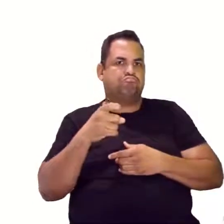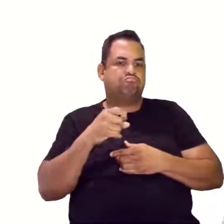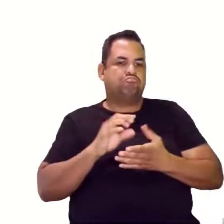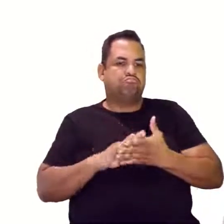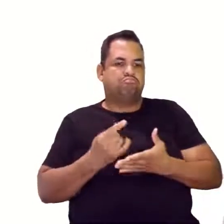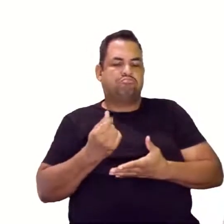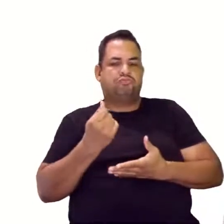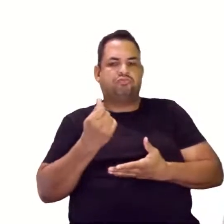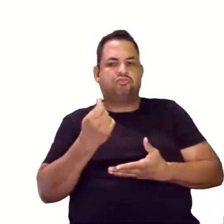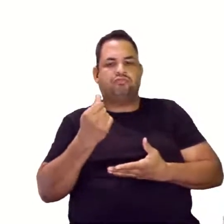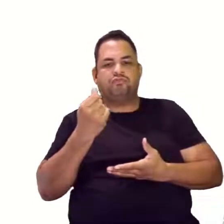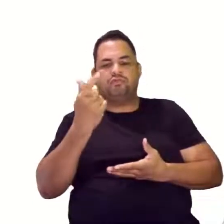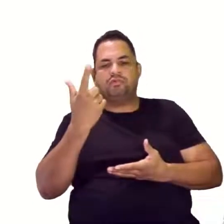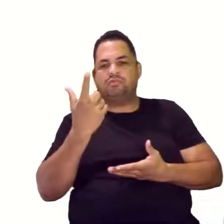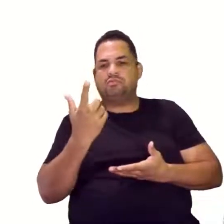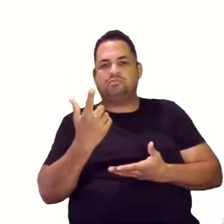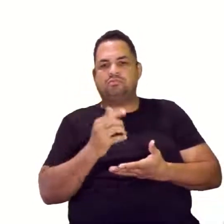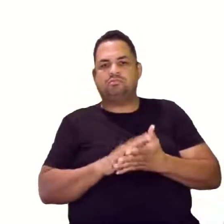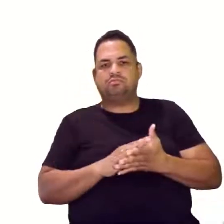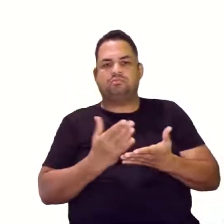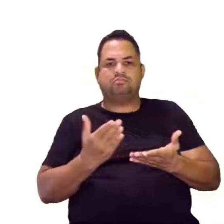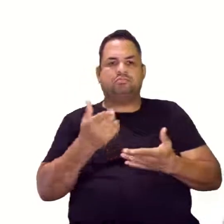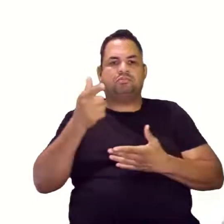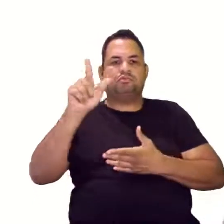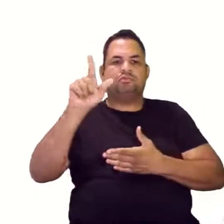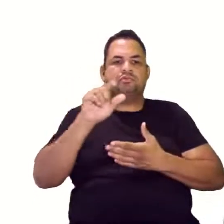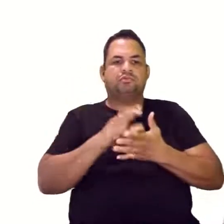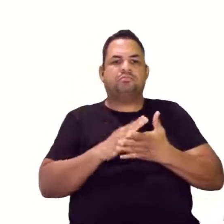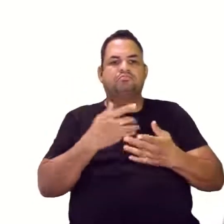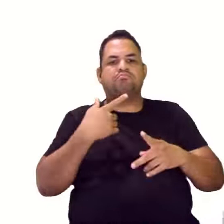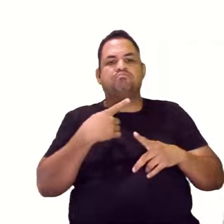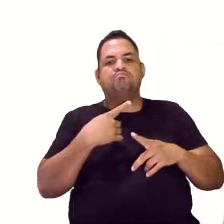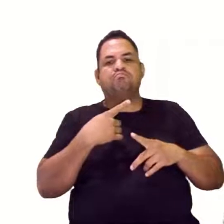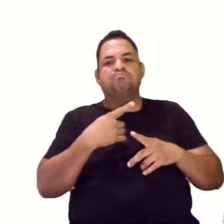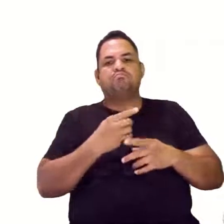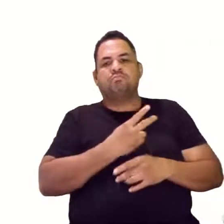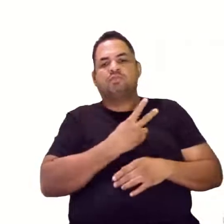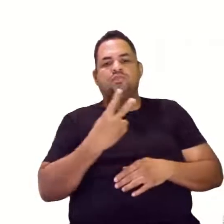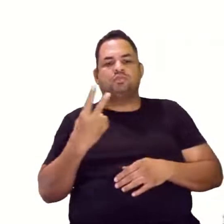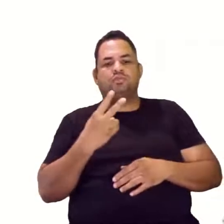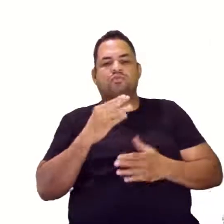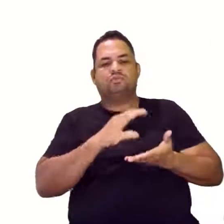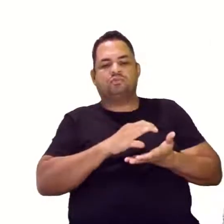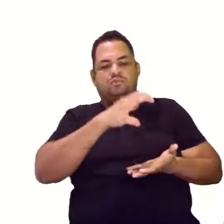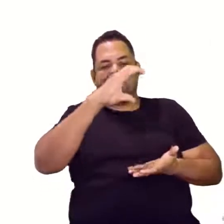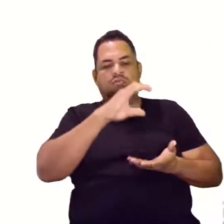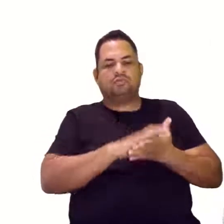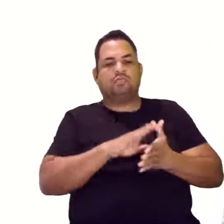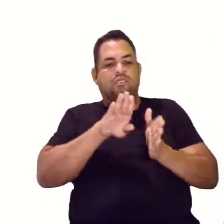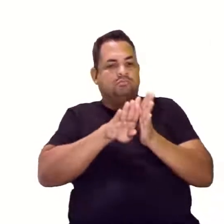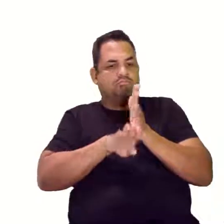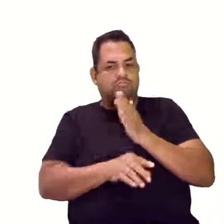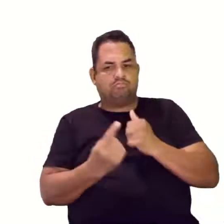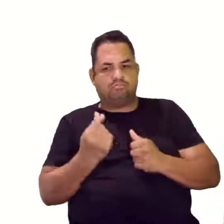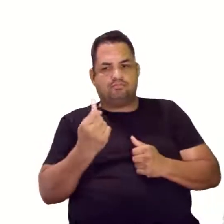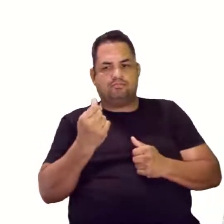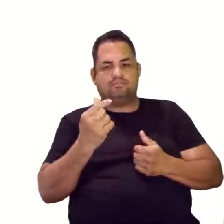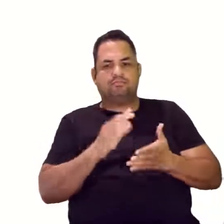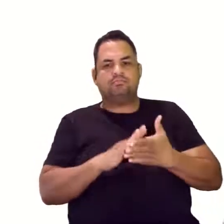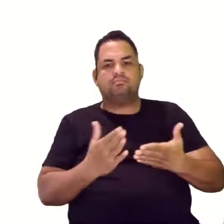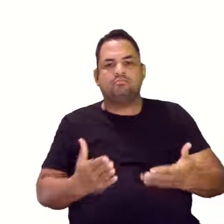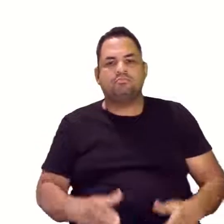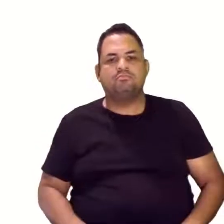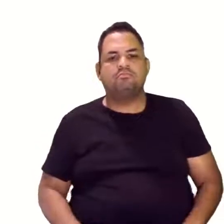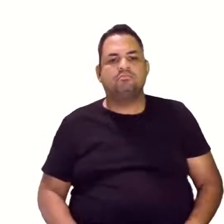ele compra aquele valor da promoção, vai pagar um outro valor. Por quê? Porque o segundo pacote teve o desconto. E ele costuma